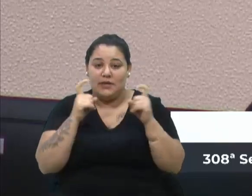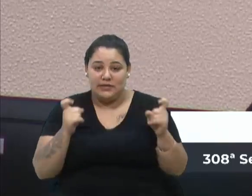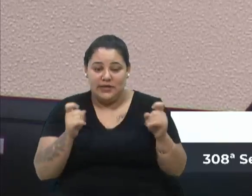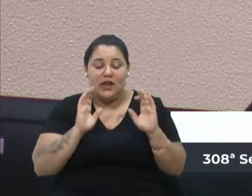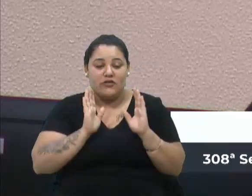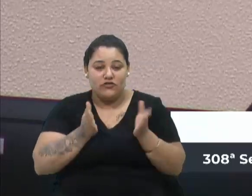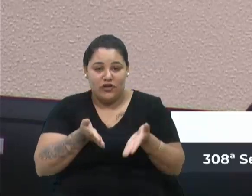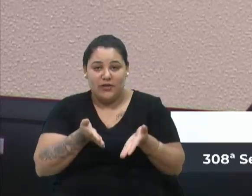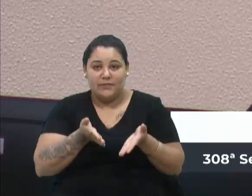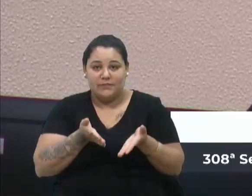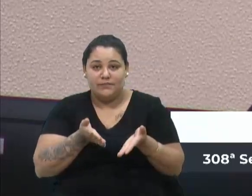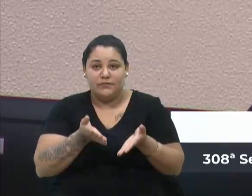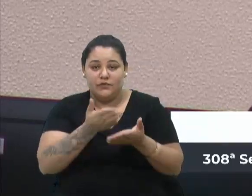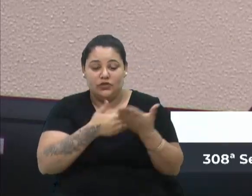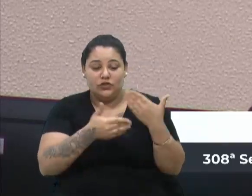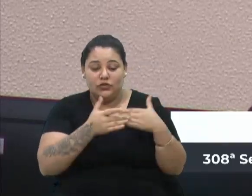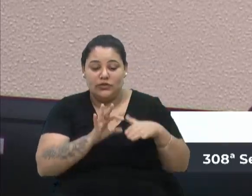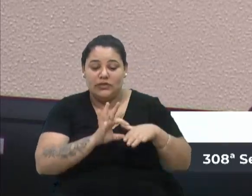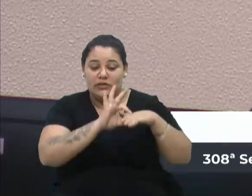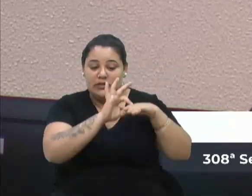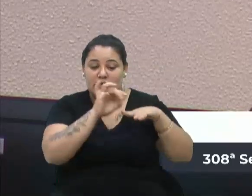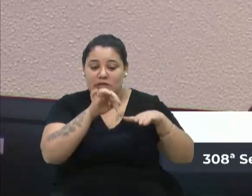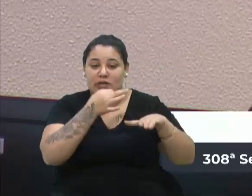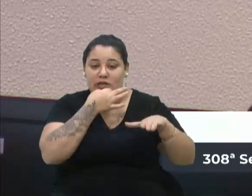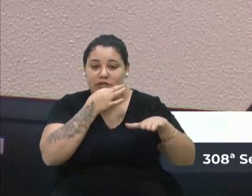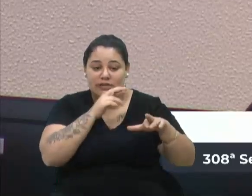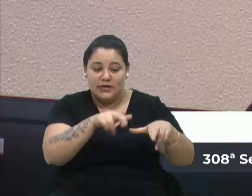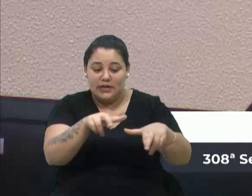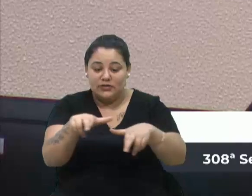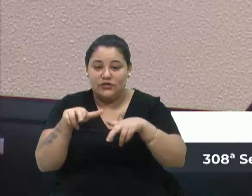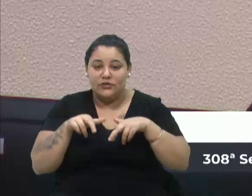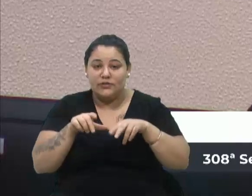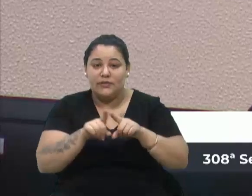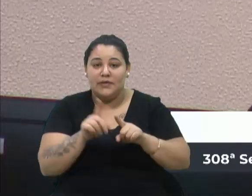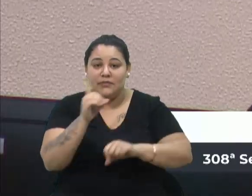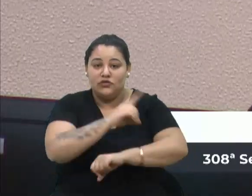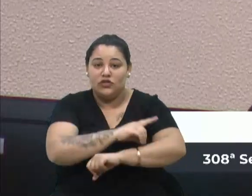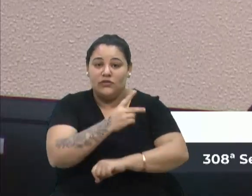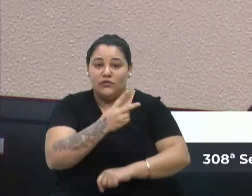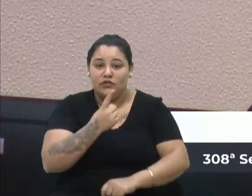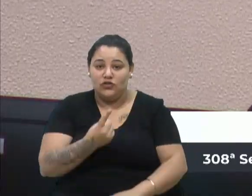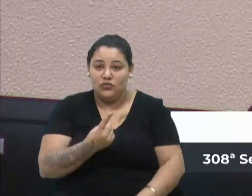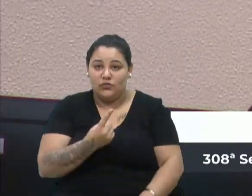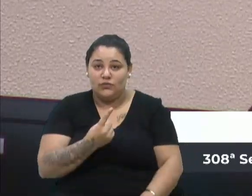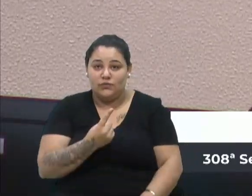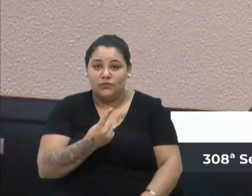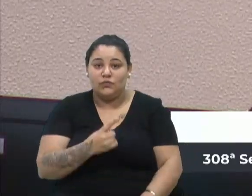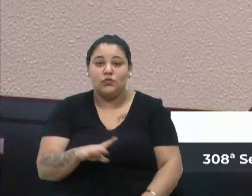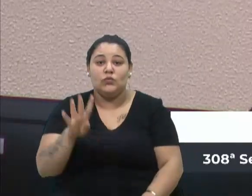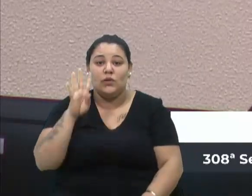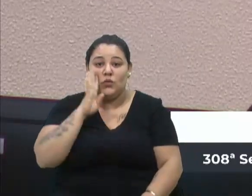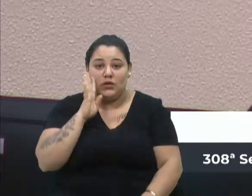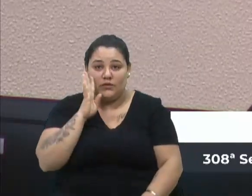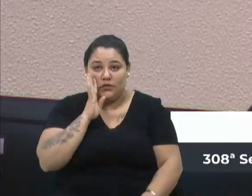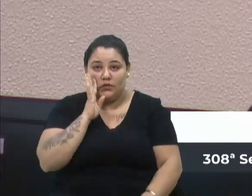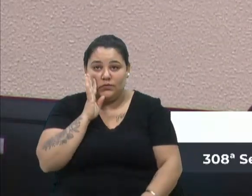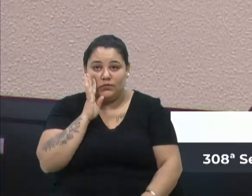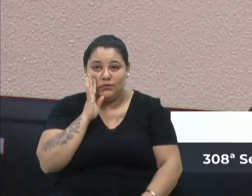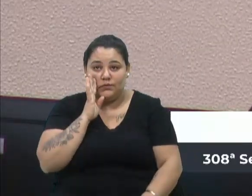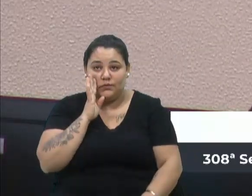de todas as lideranças de Caxias e região para o dia 21 numa quarta-feira